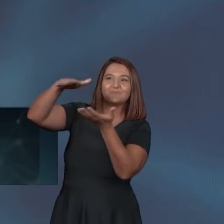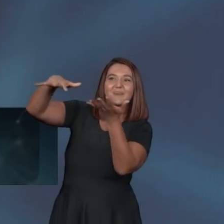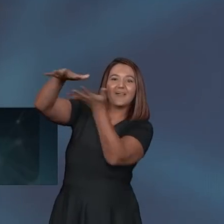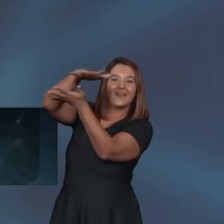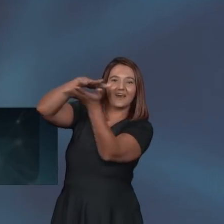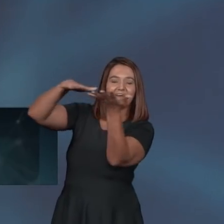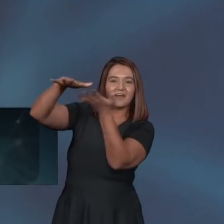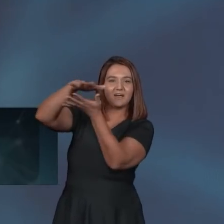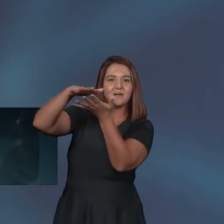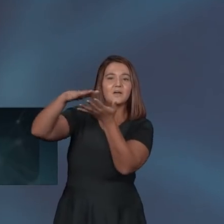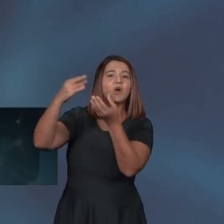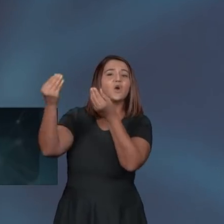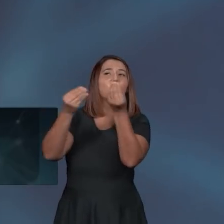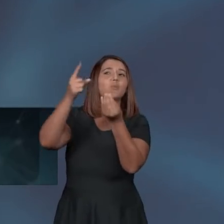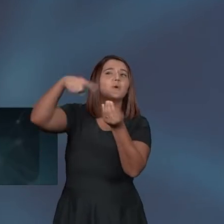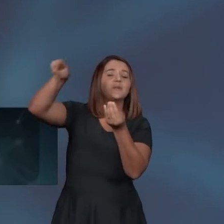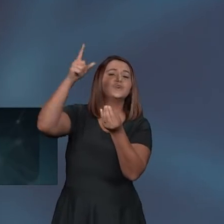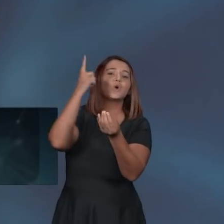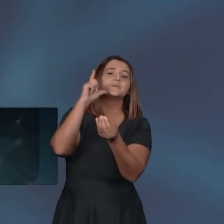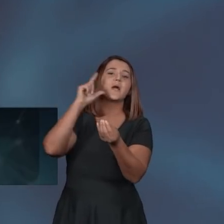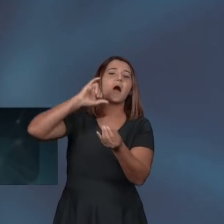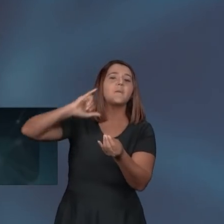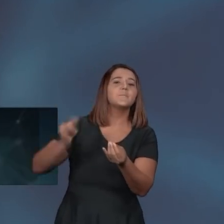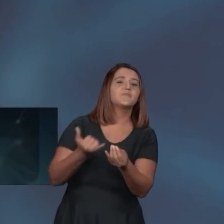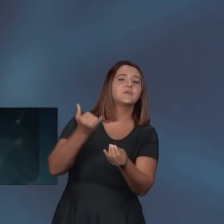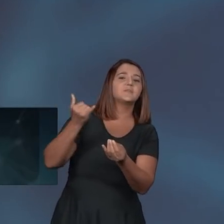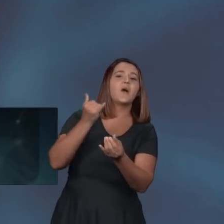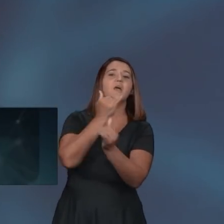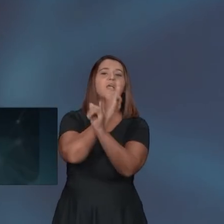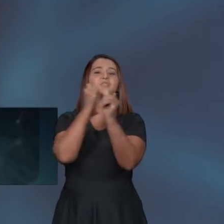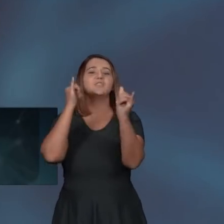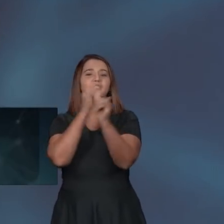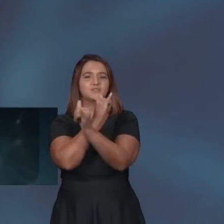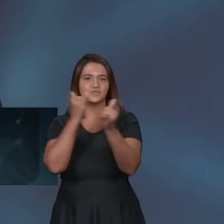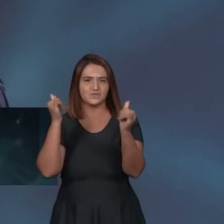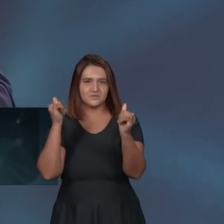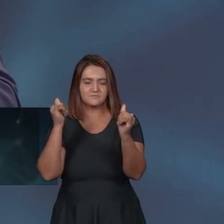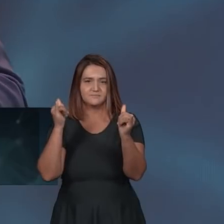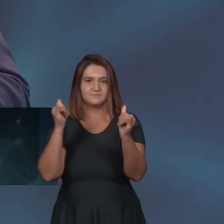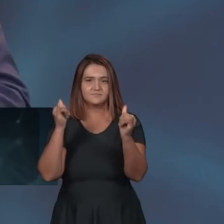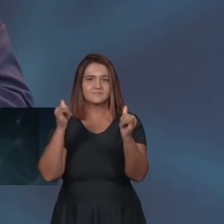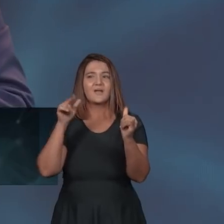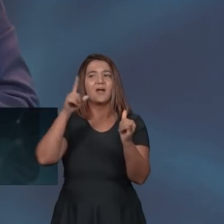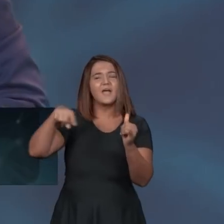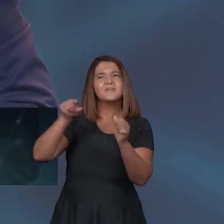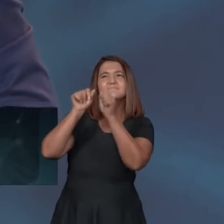uso da energia que esses seres teriam no universo. E olha o que eles concluíram.